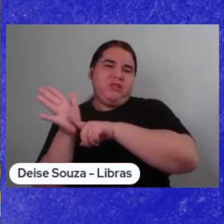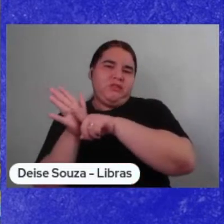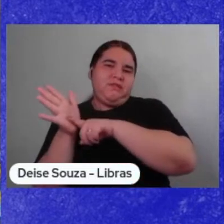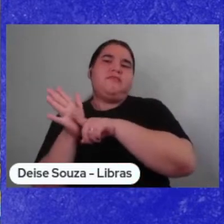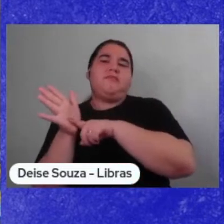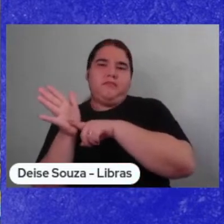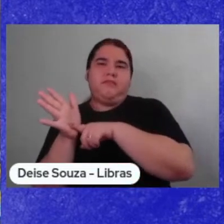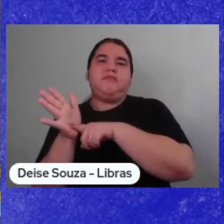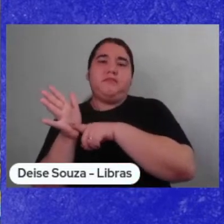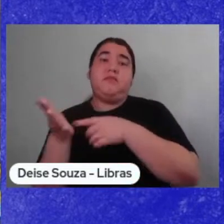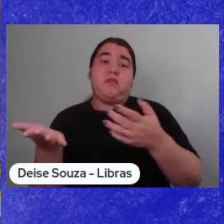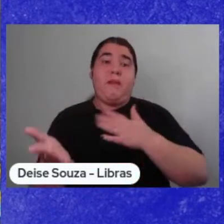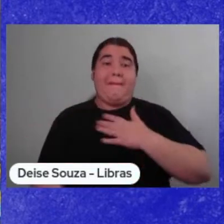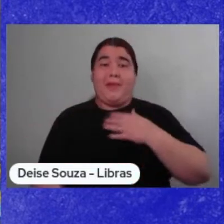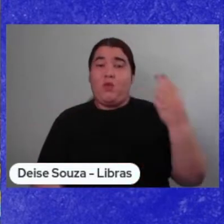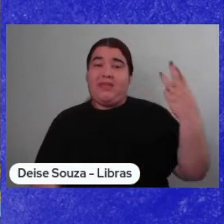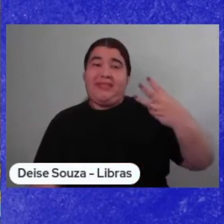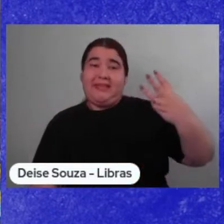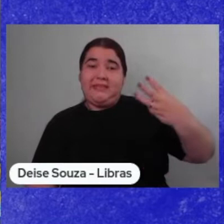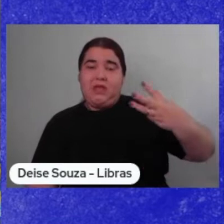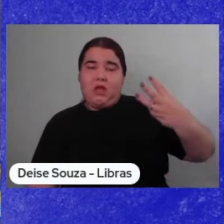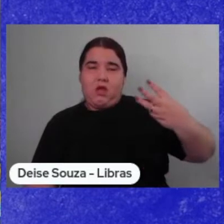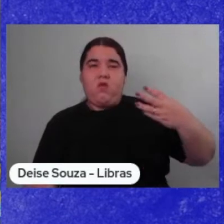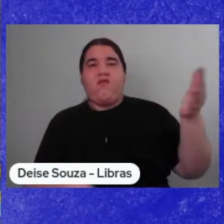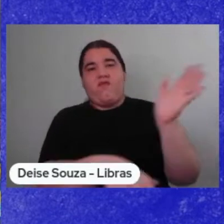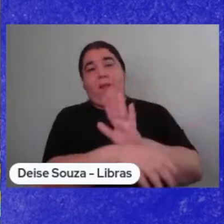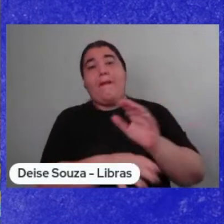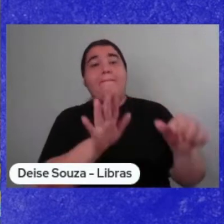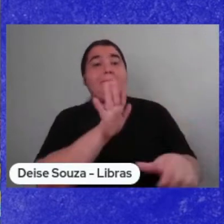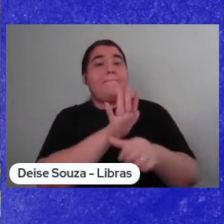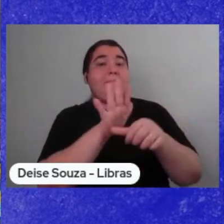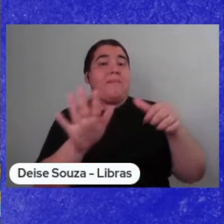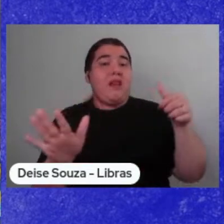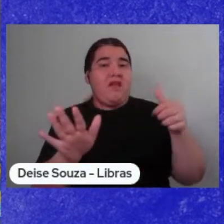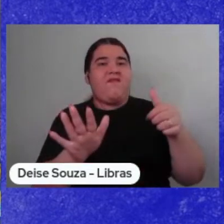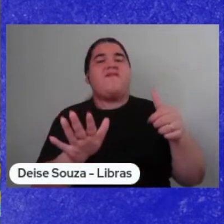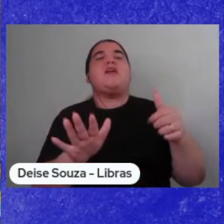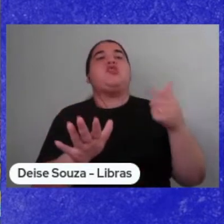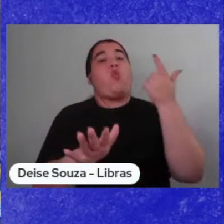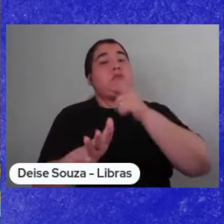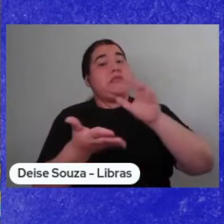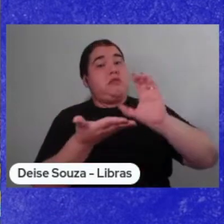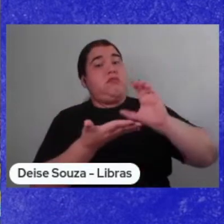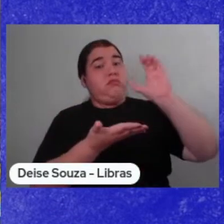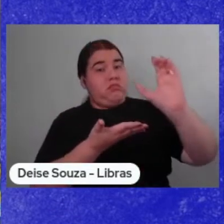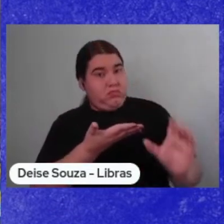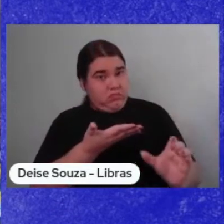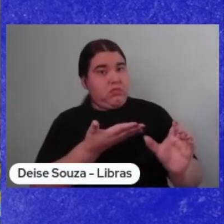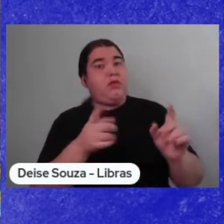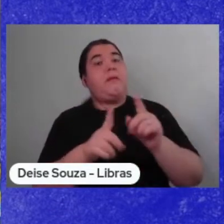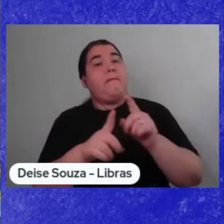e ele é o meu terceiro filme. É o meu primeiro com orçamento, a primeira vez que eu peguei numa grana para fazer o filme, mas é o meu